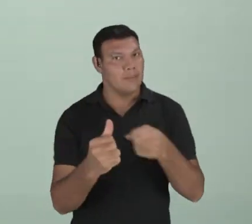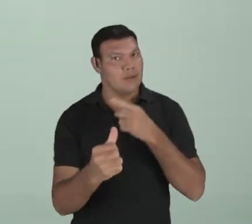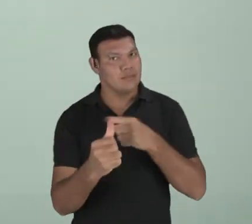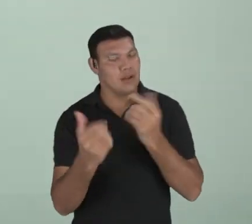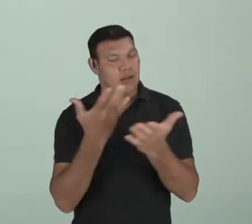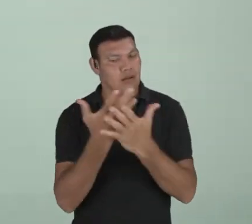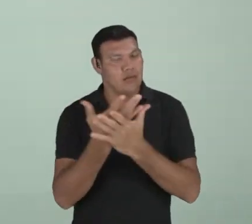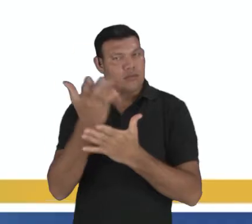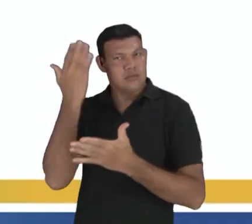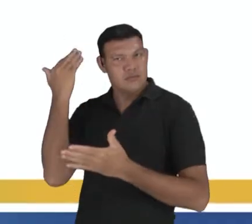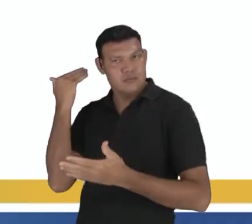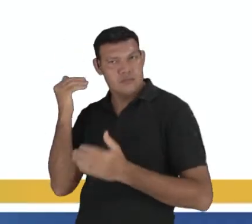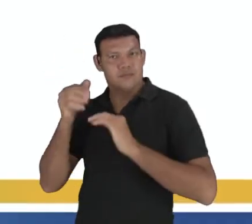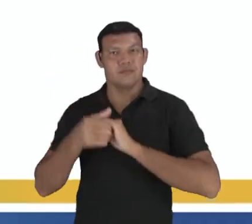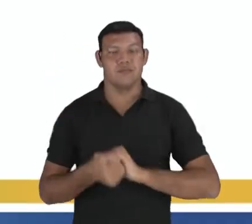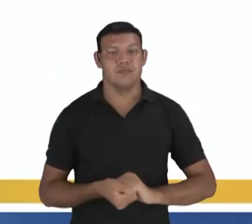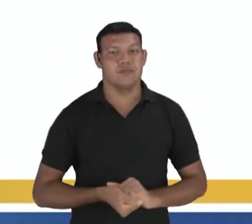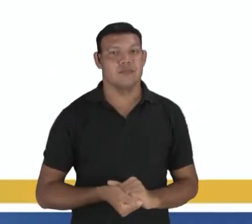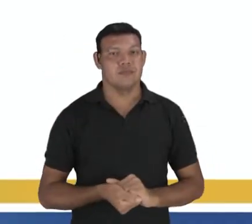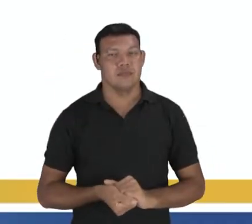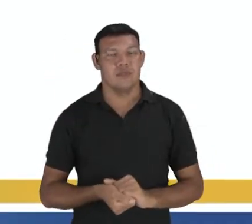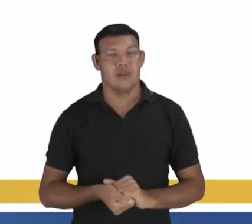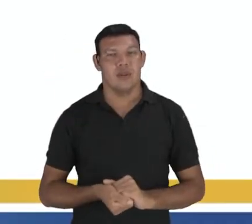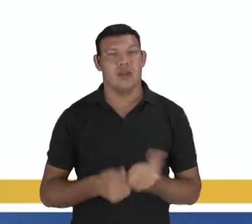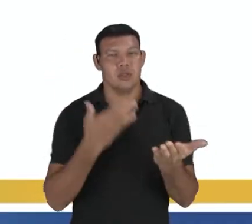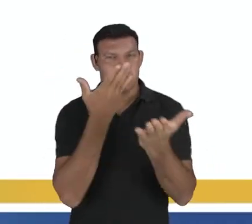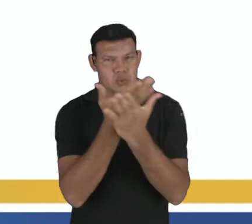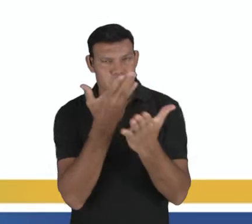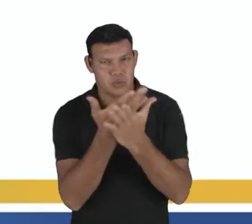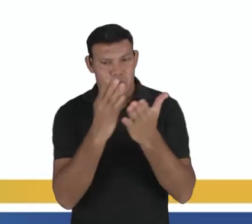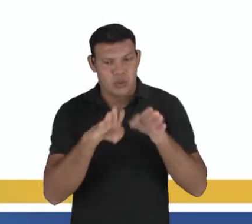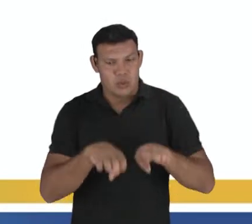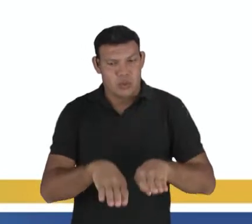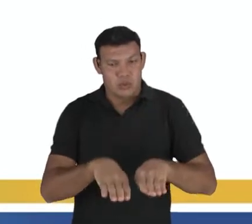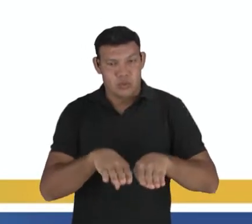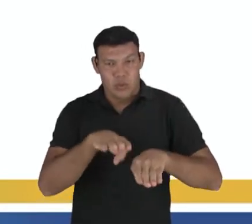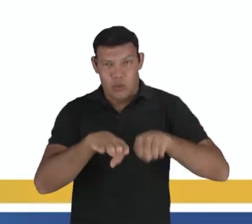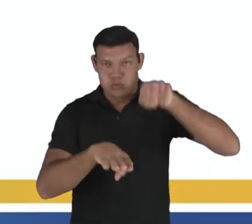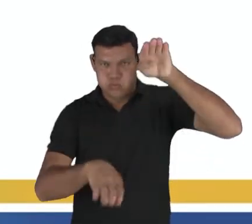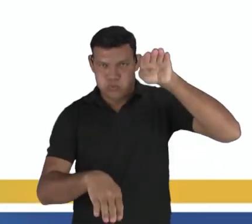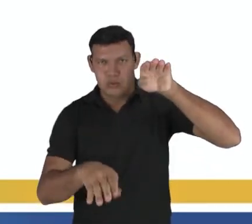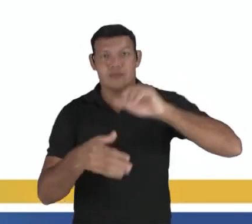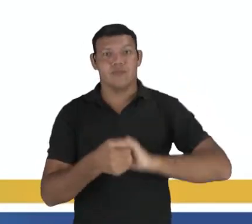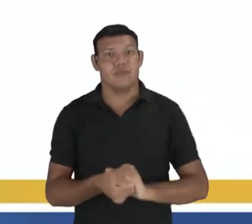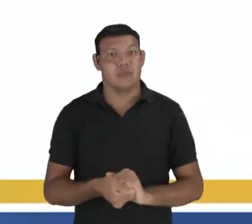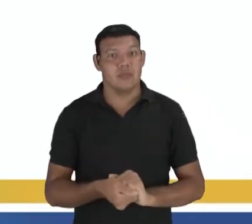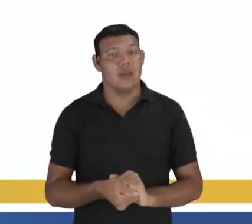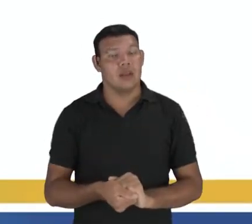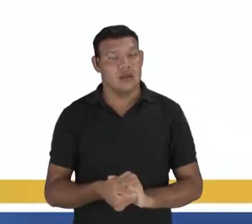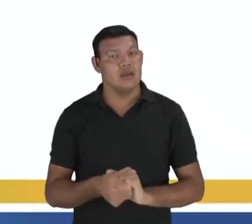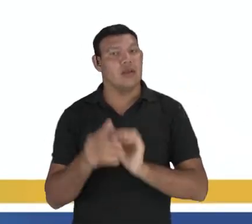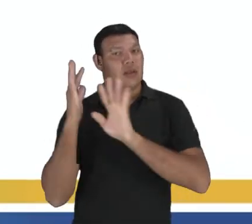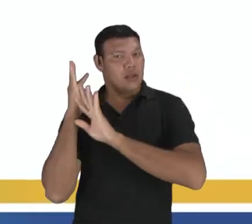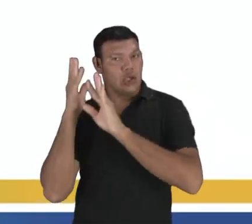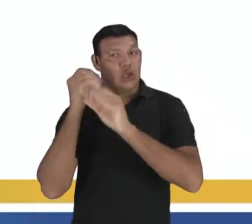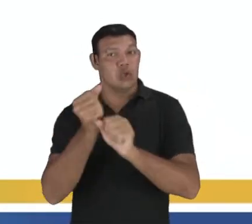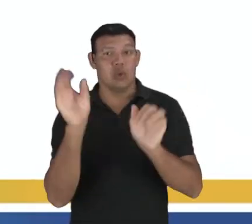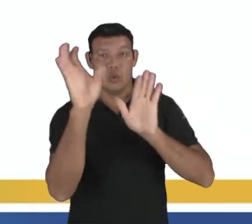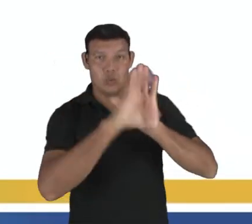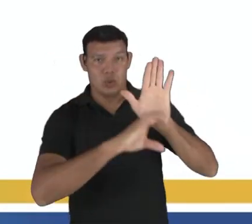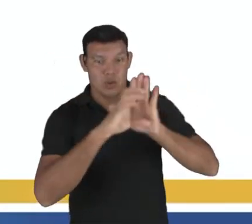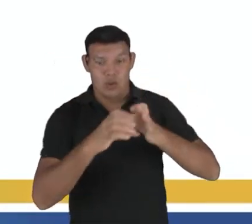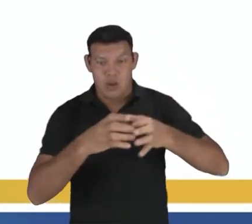aula anterior. Para se trabalhar a proporcionalidade inversa, nós devemos ainda retomar o conceito